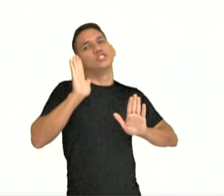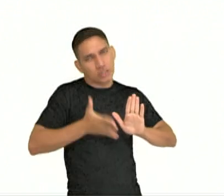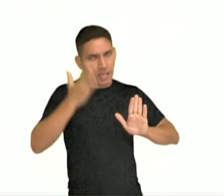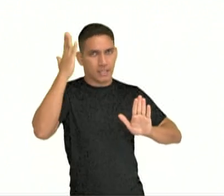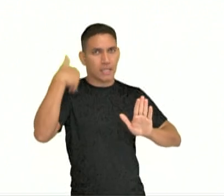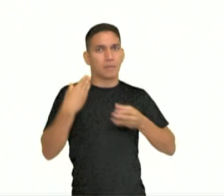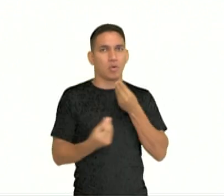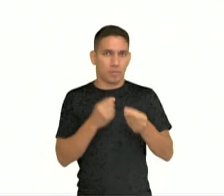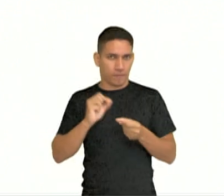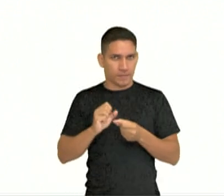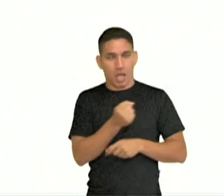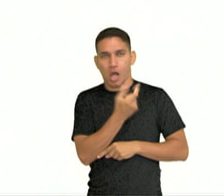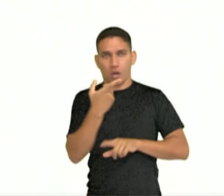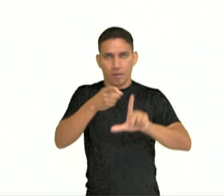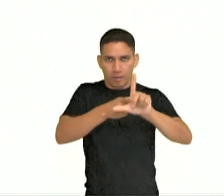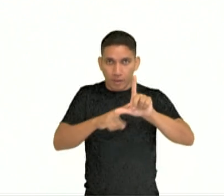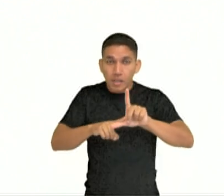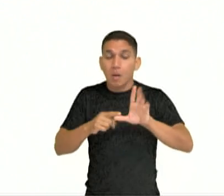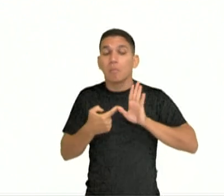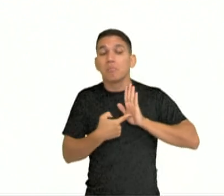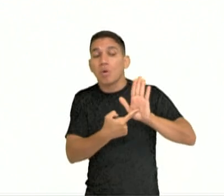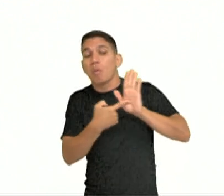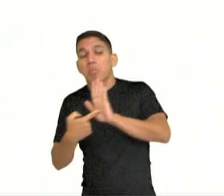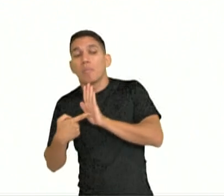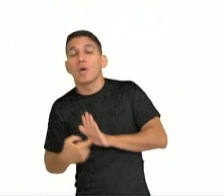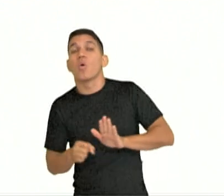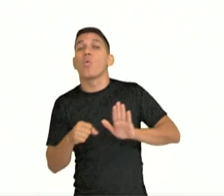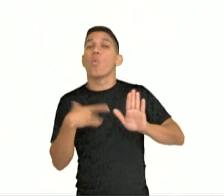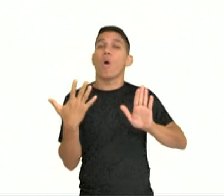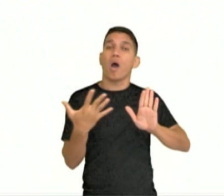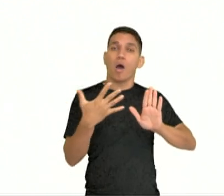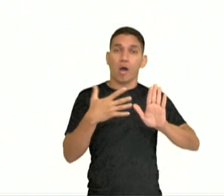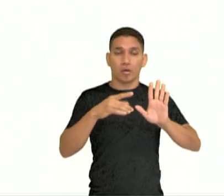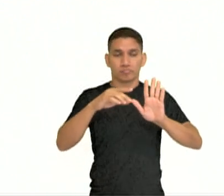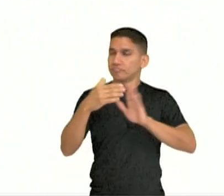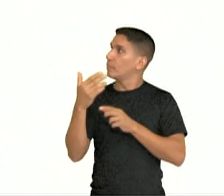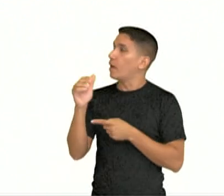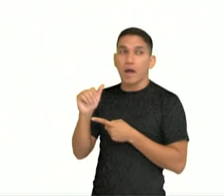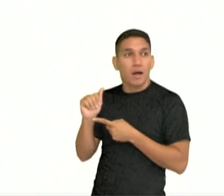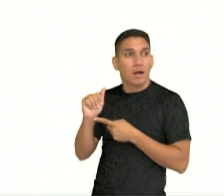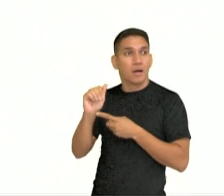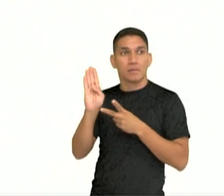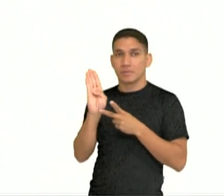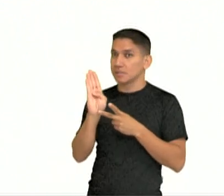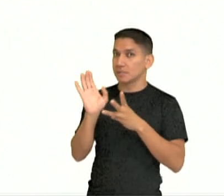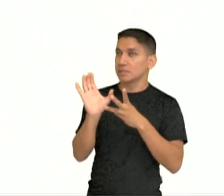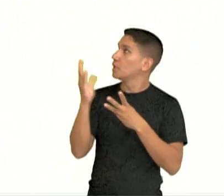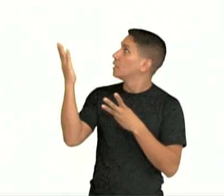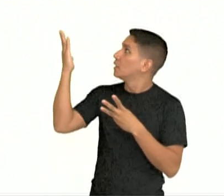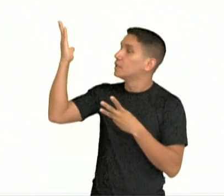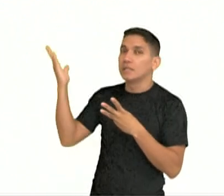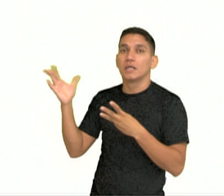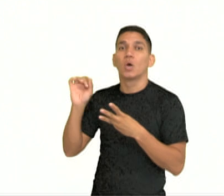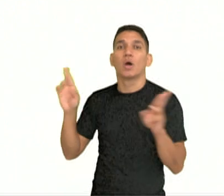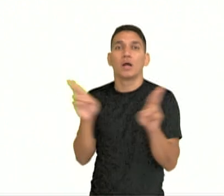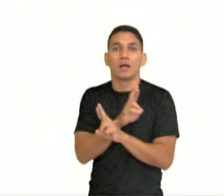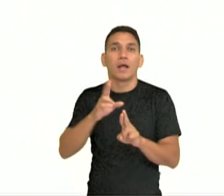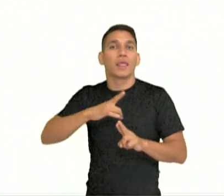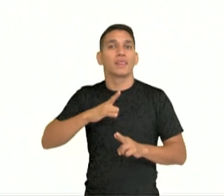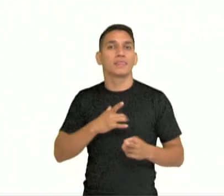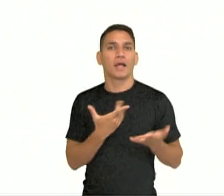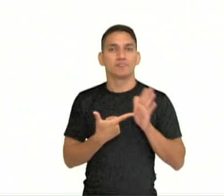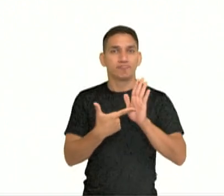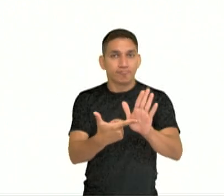aqui de alguns ângulos, indique os valores do seno, seno e cosseno dos ângulos que estão sendo dados